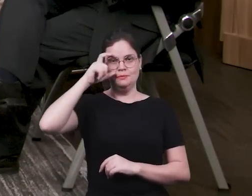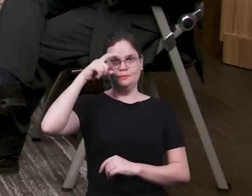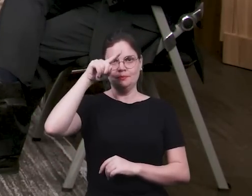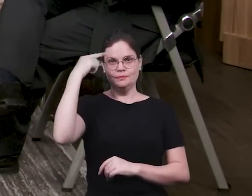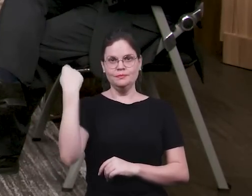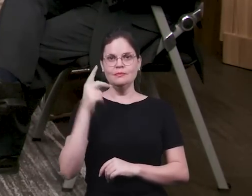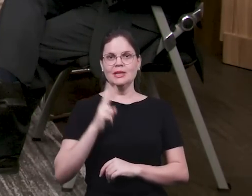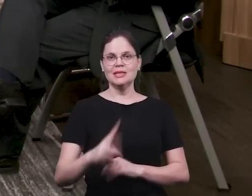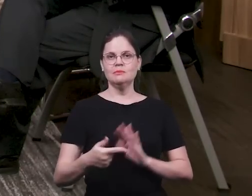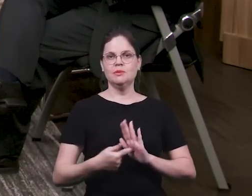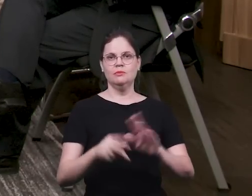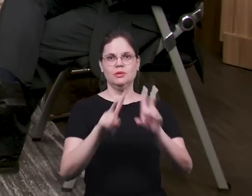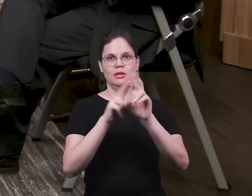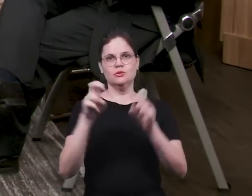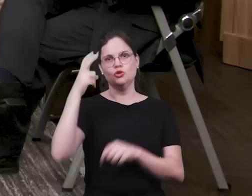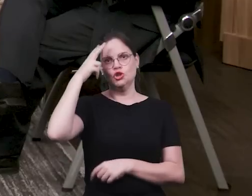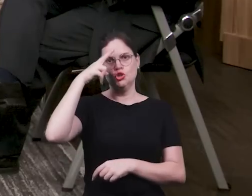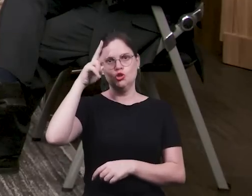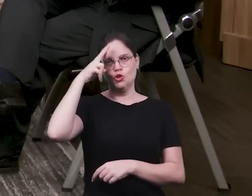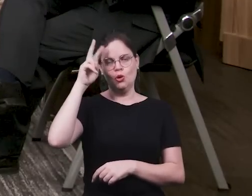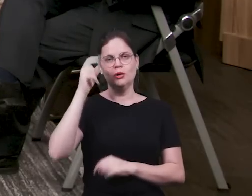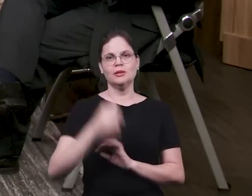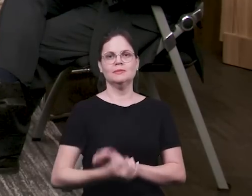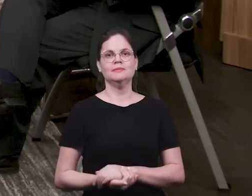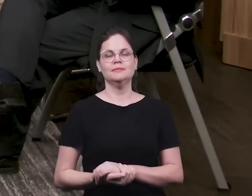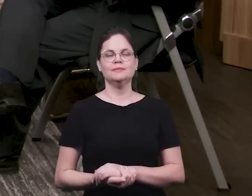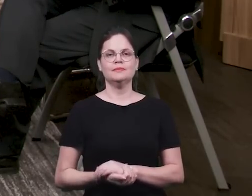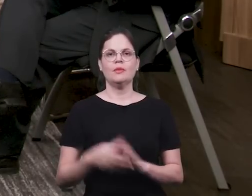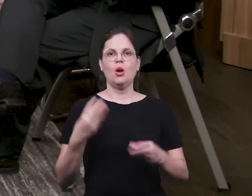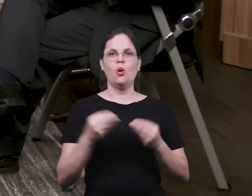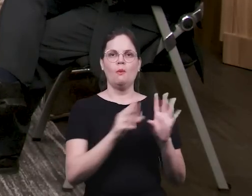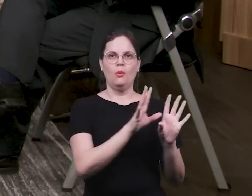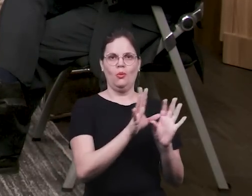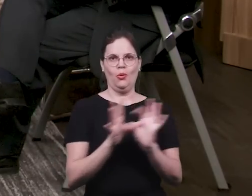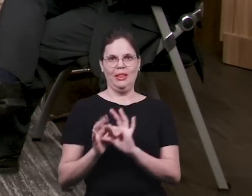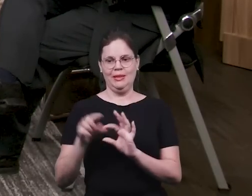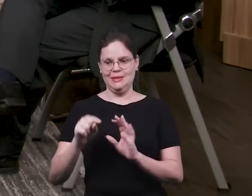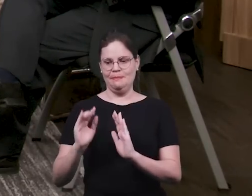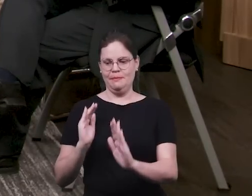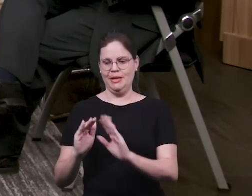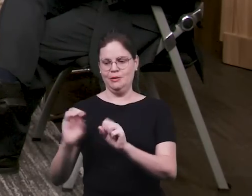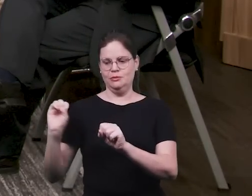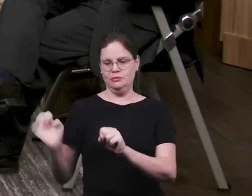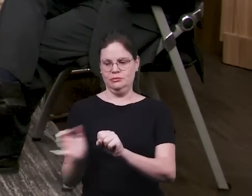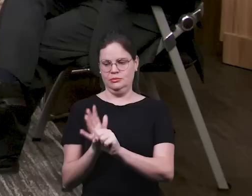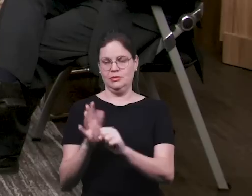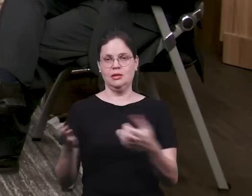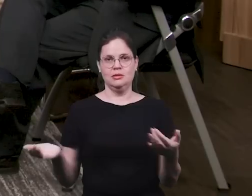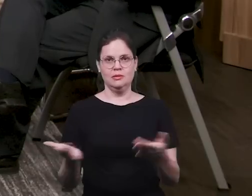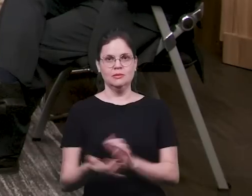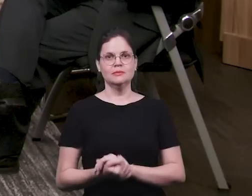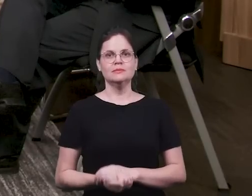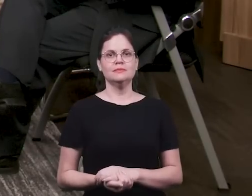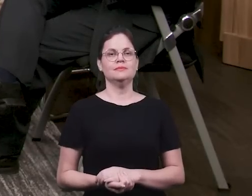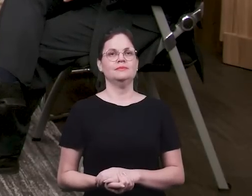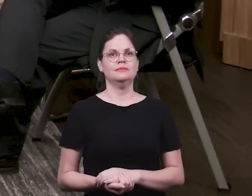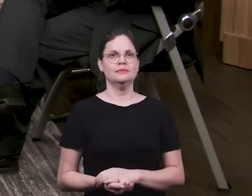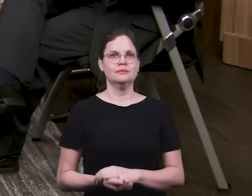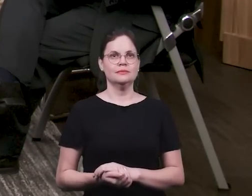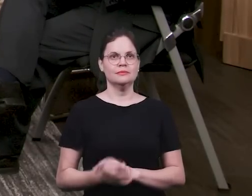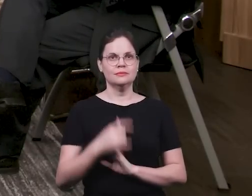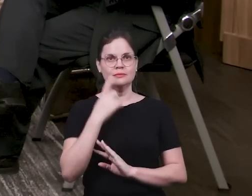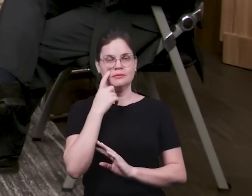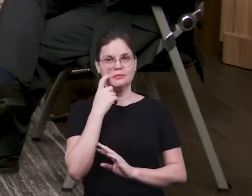sempre traz uma abordagem histórica, né, uma contextualização histórica nesse tema que nós estamos trazendo.